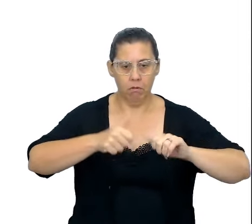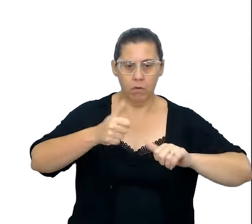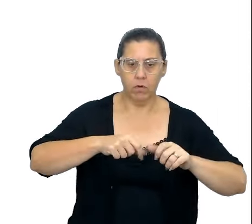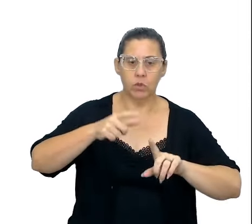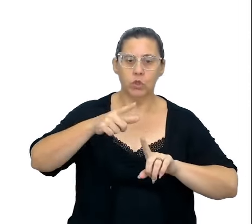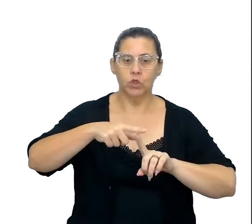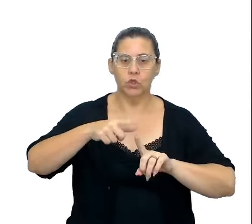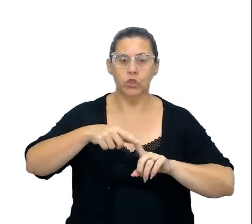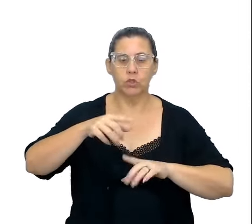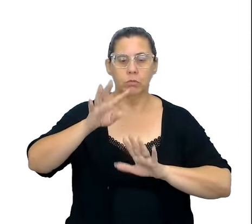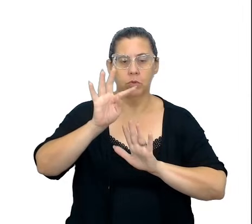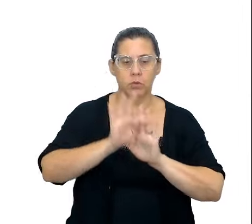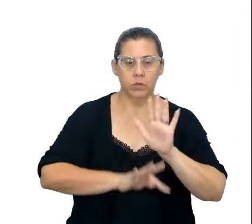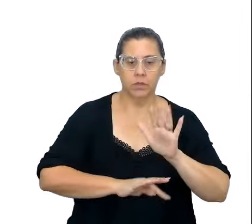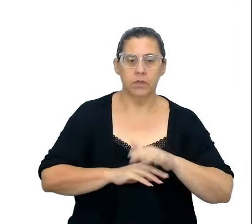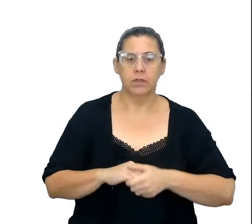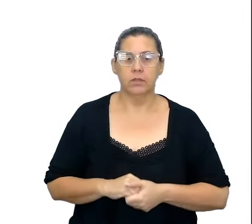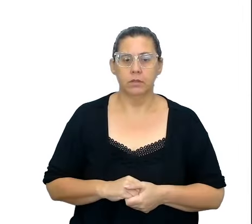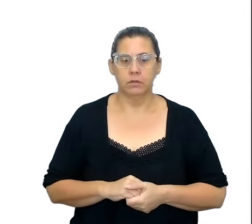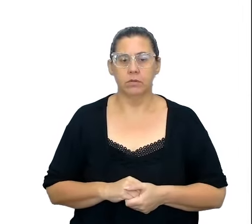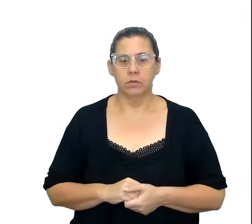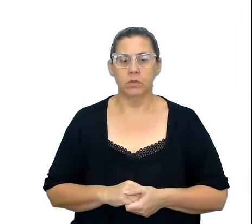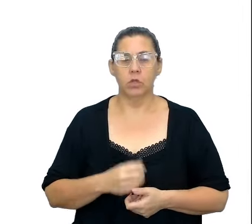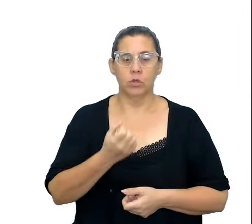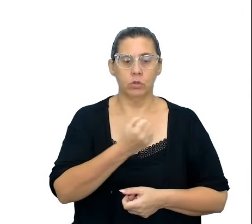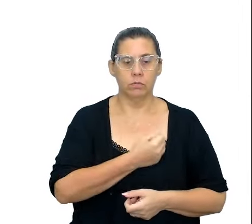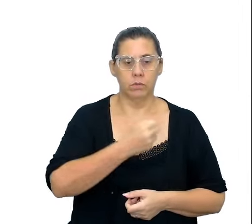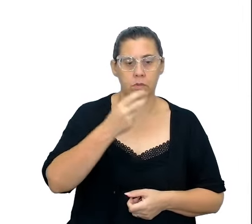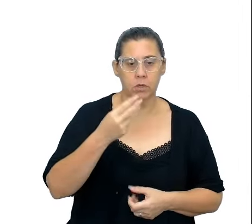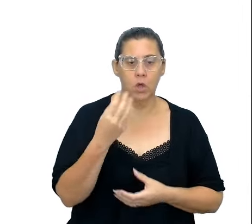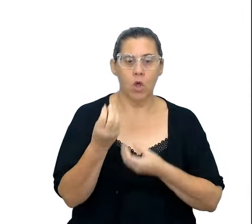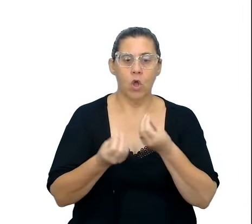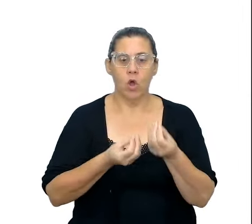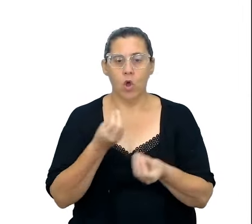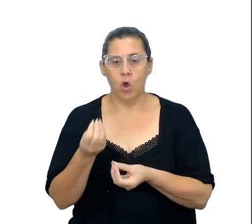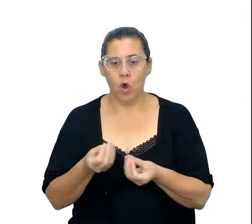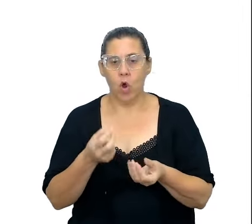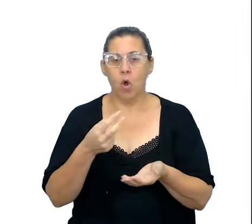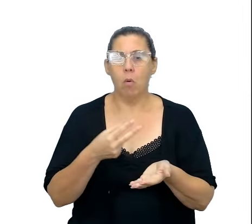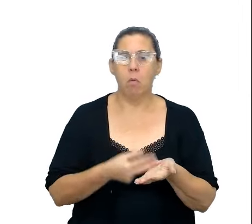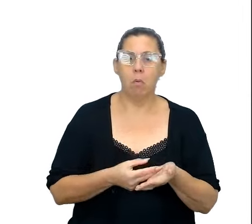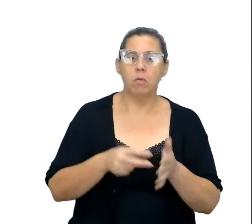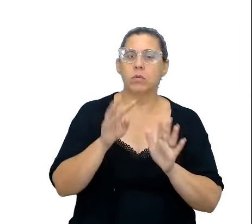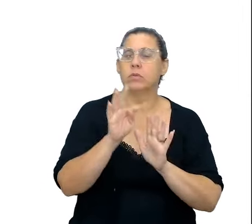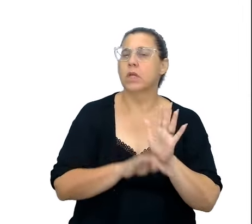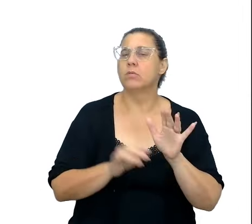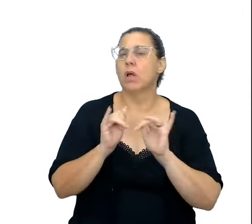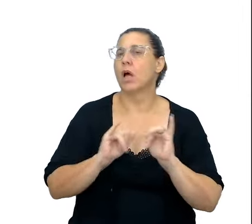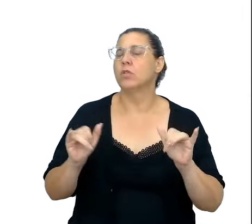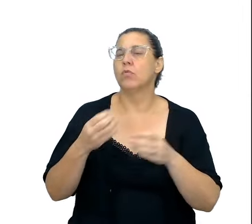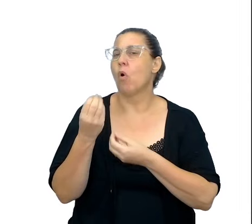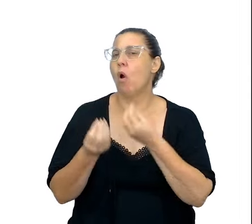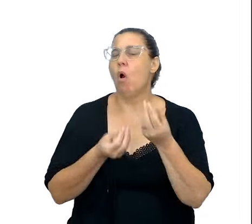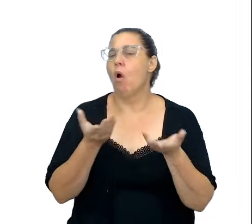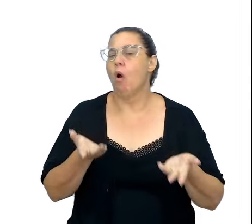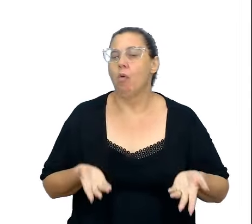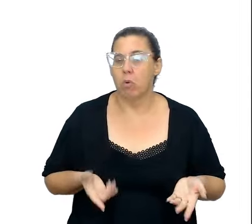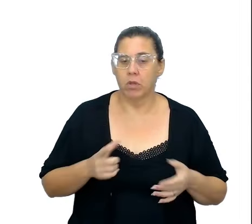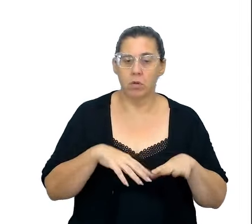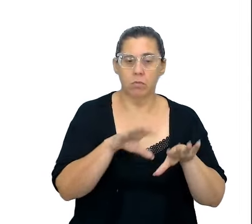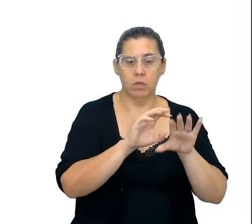tipo de texto narrativo, né, na aula 3. E como são mesmo os textos narrativos, aqui ele já passa aí por uma